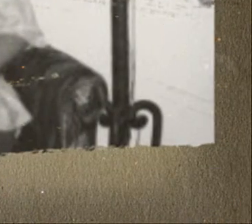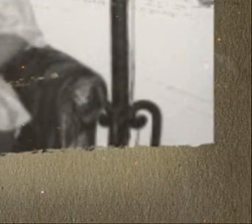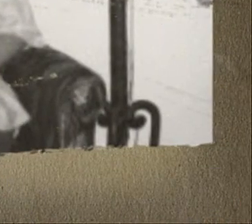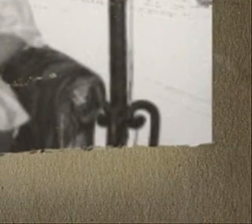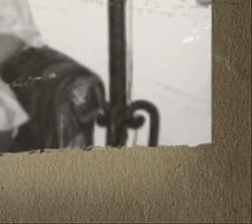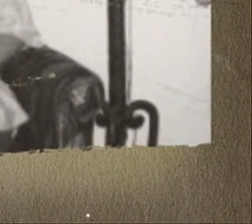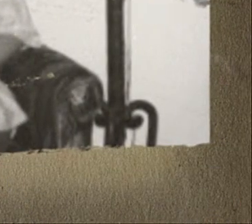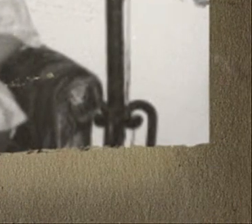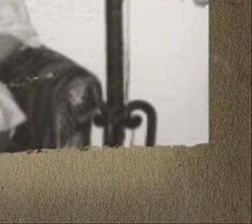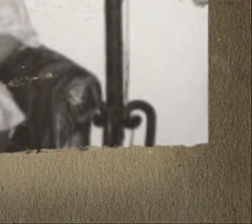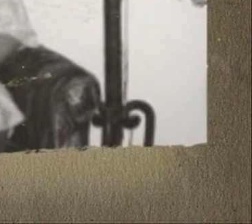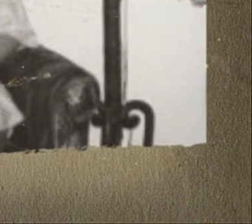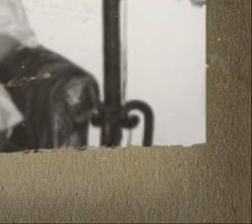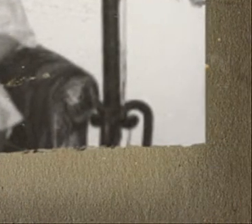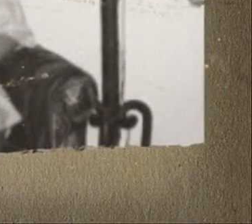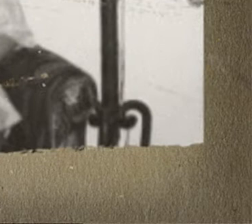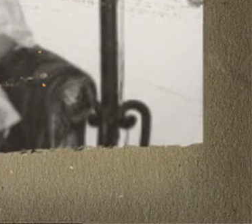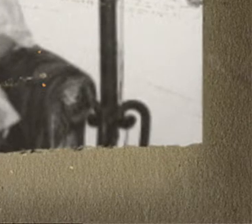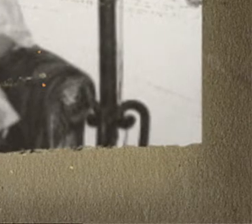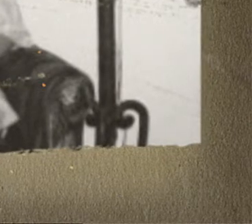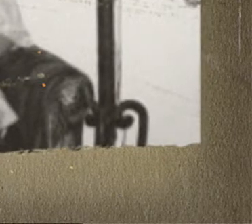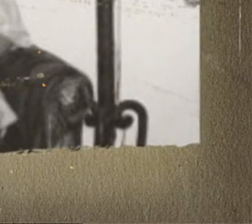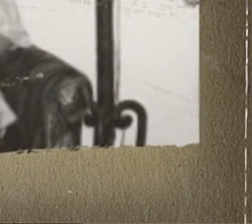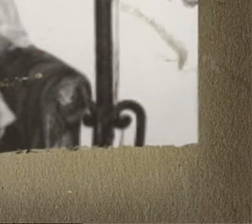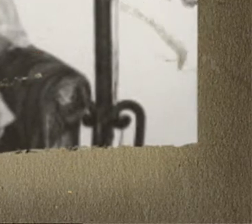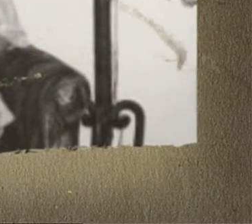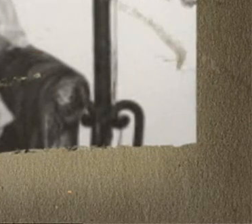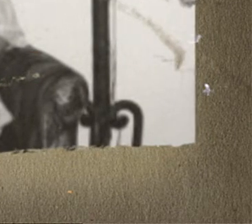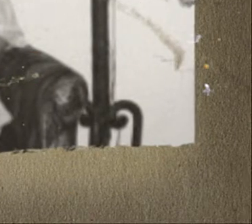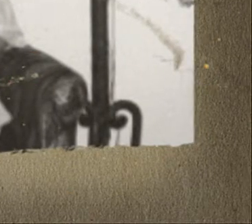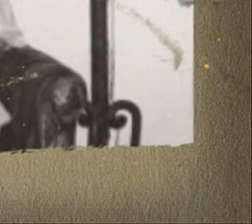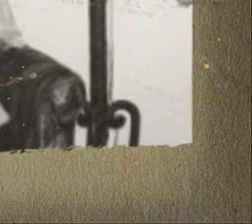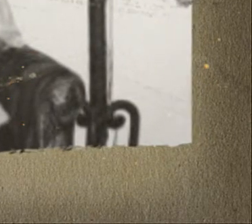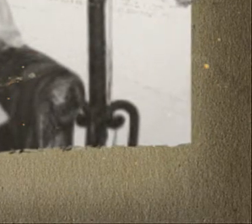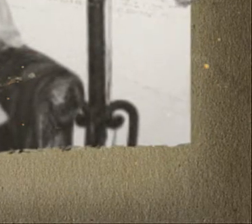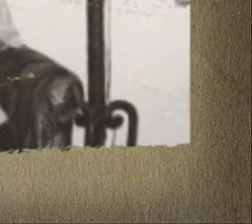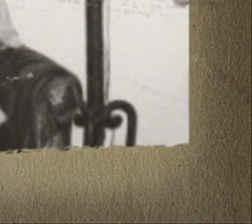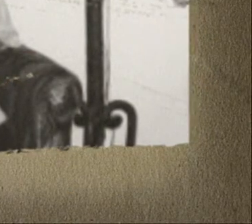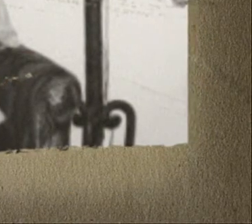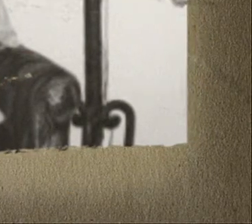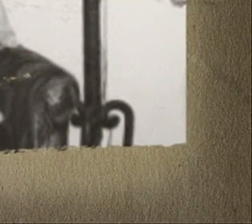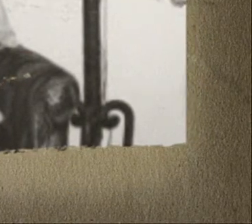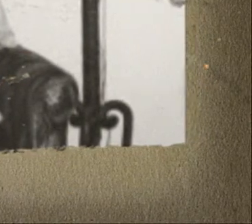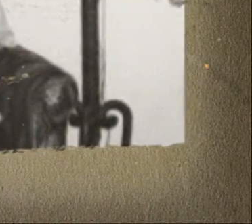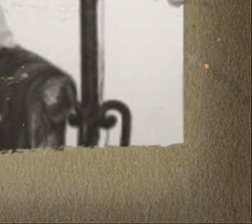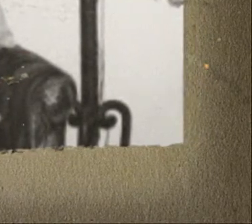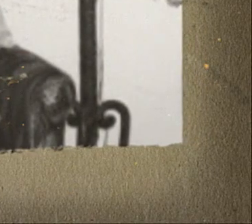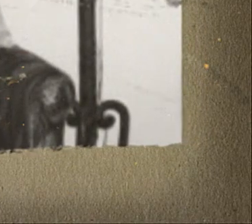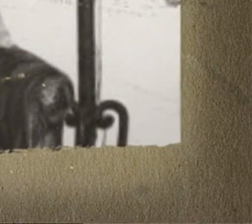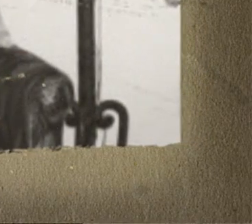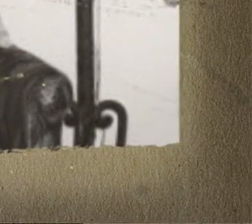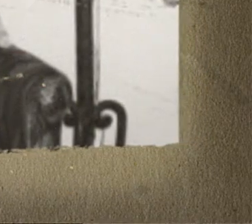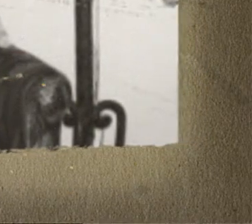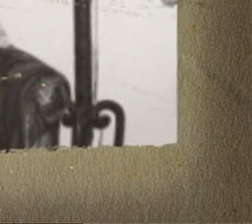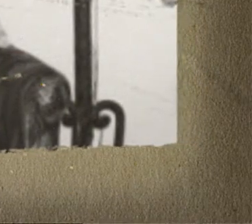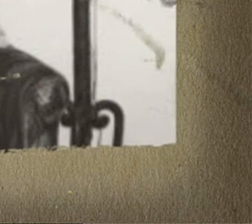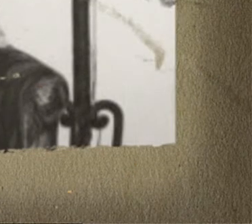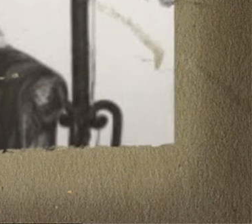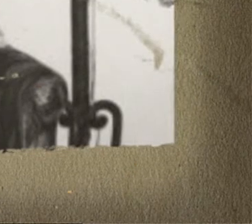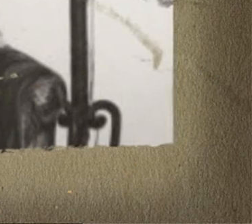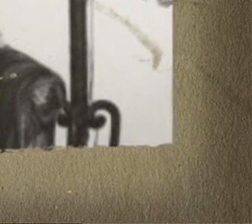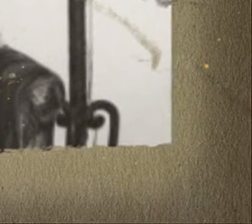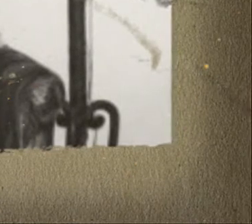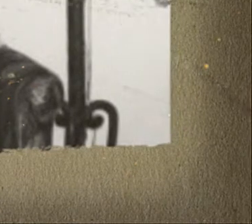aos seus alunos de graduação um projeto chamado Projeto de Política Pública da USP, referida à